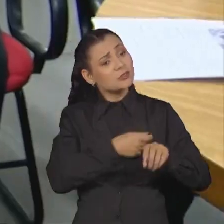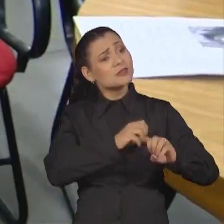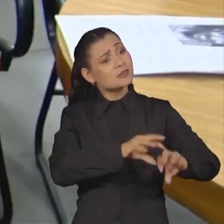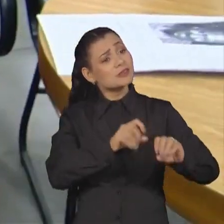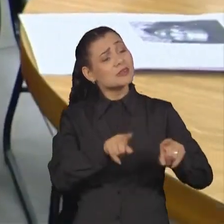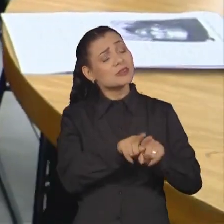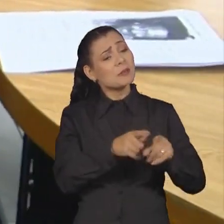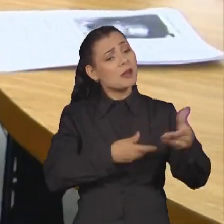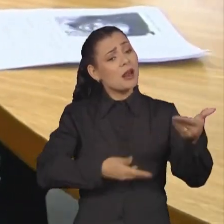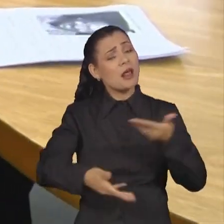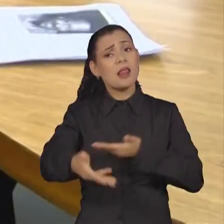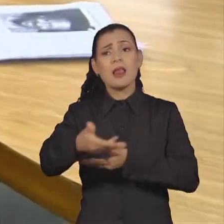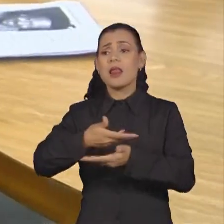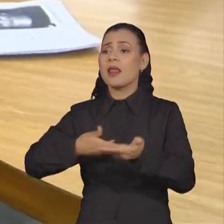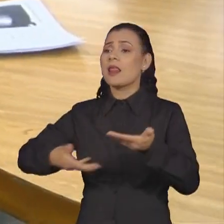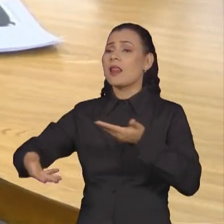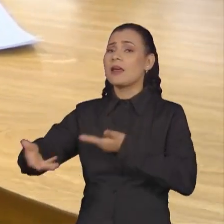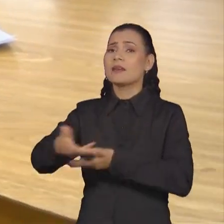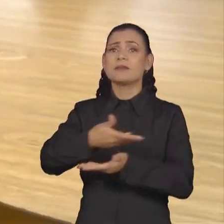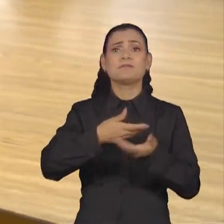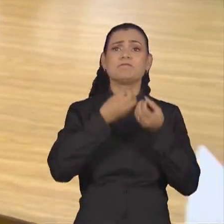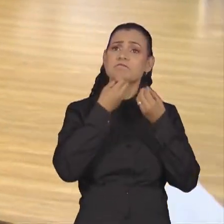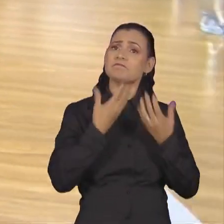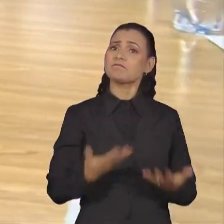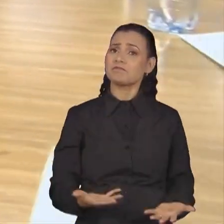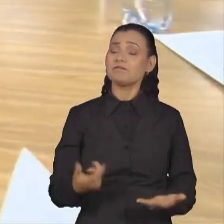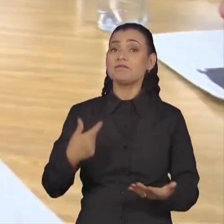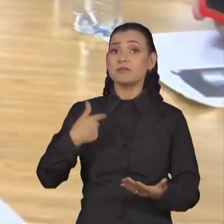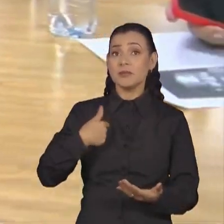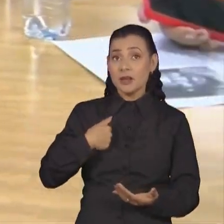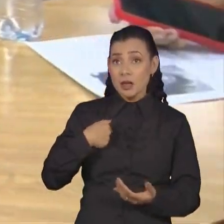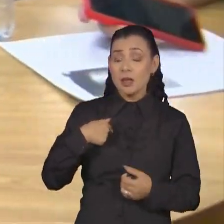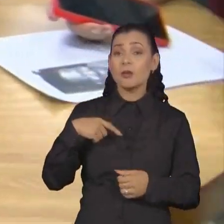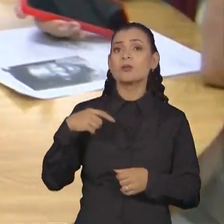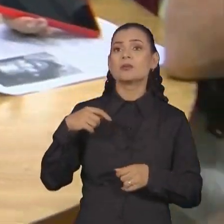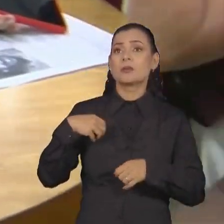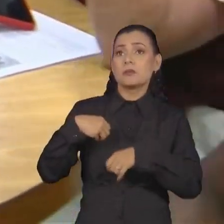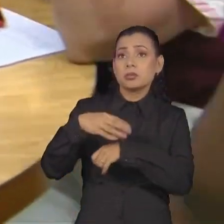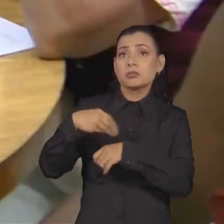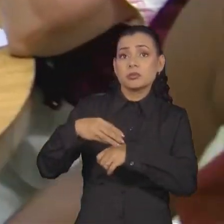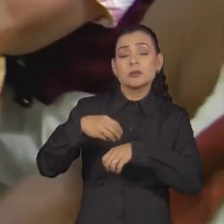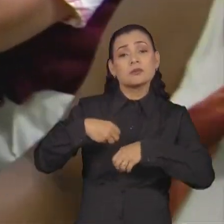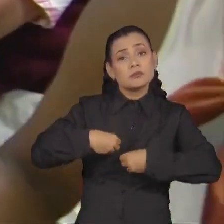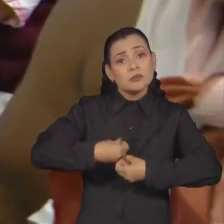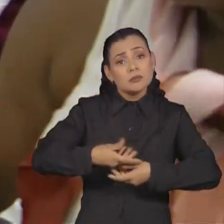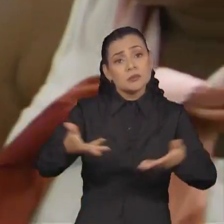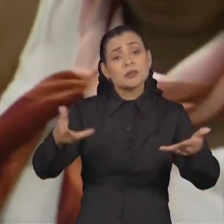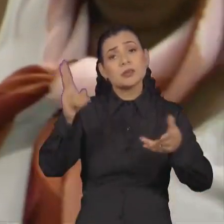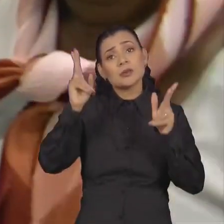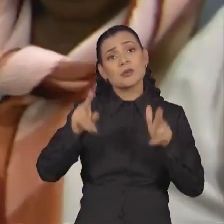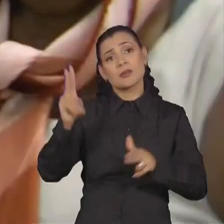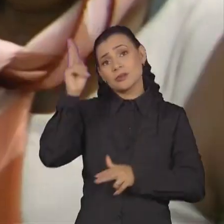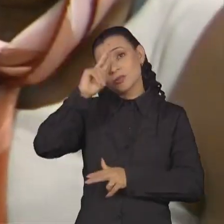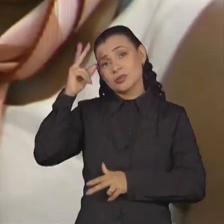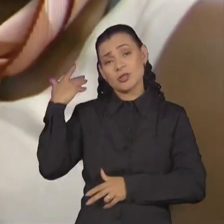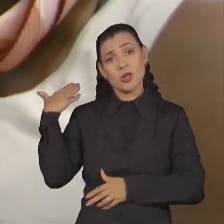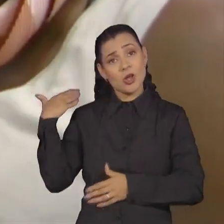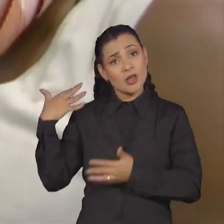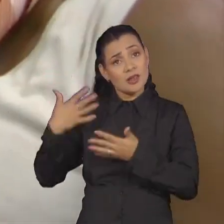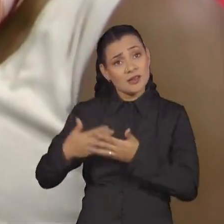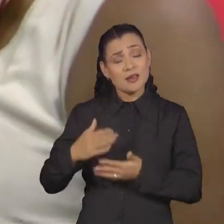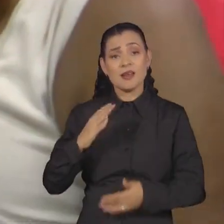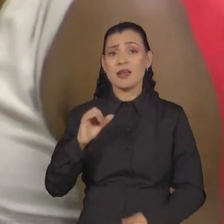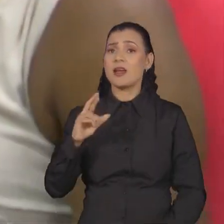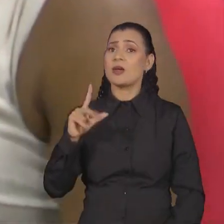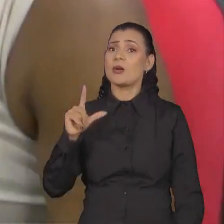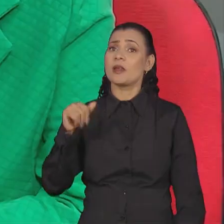E eu estou aprendendo muito com vocês. Se eu tenho alguma coisa a passar, que nem essa história da Carolina, para mim, foi